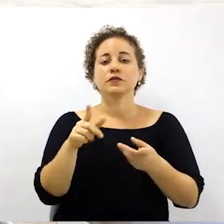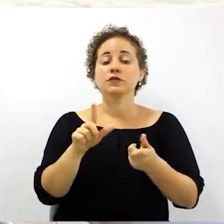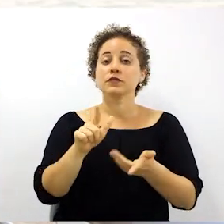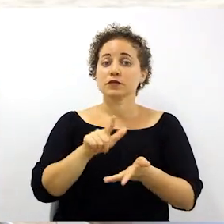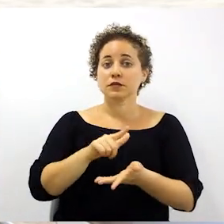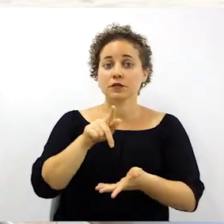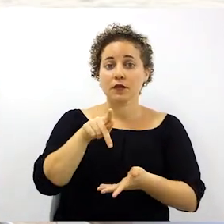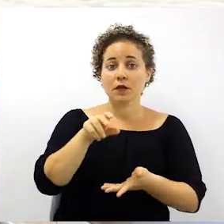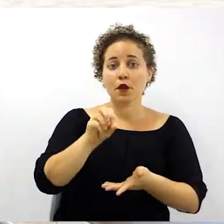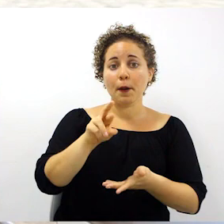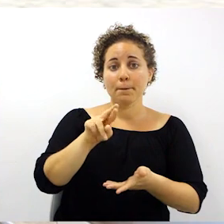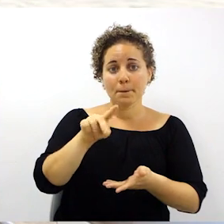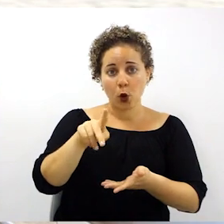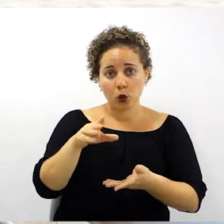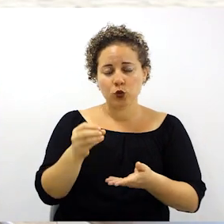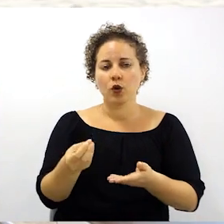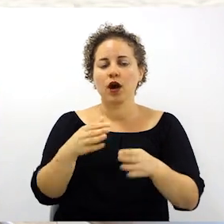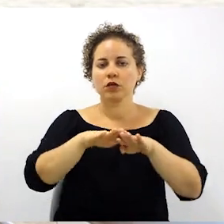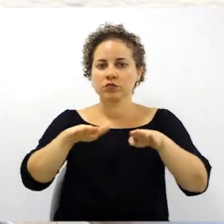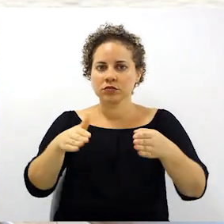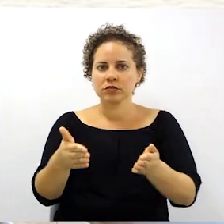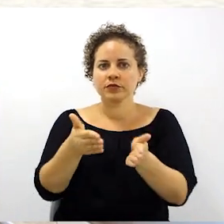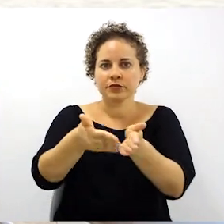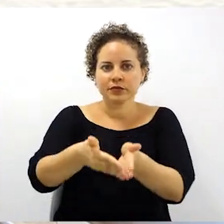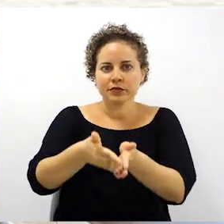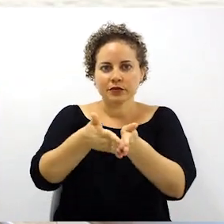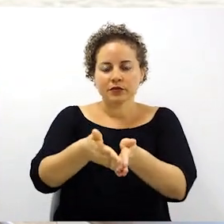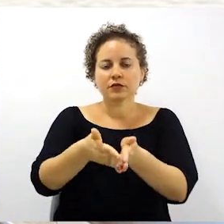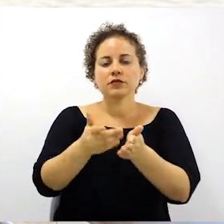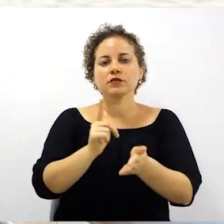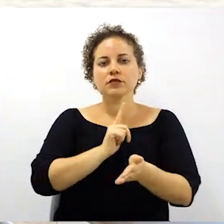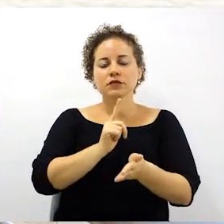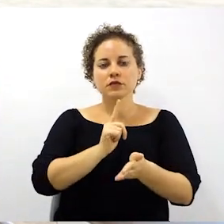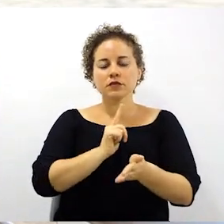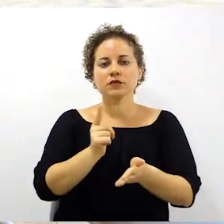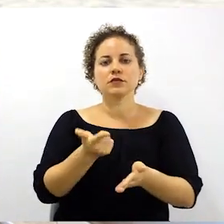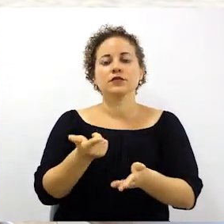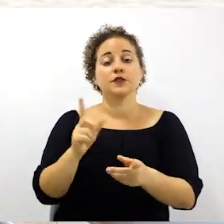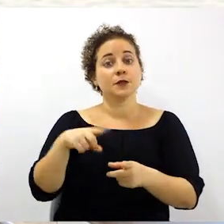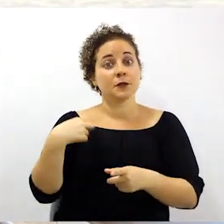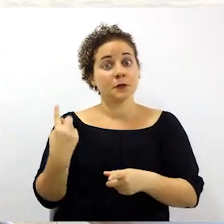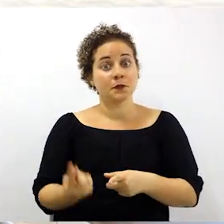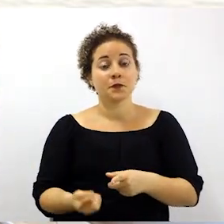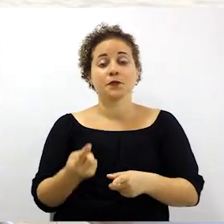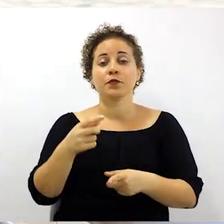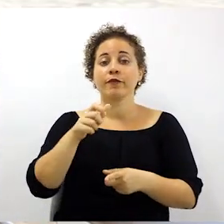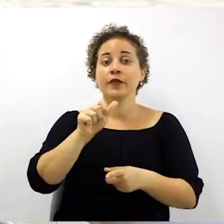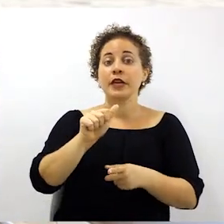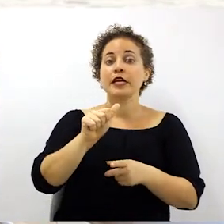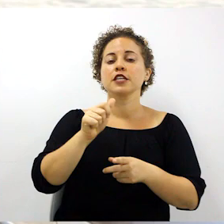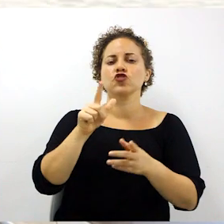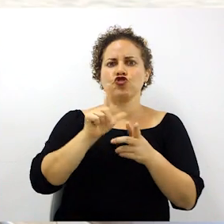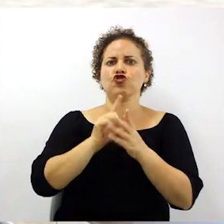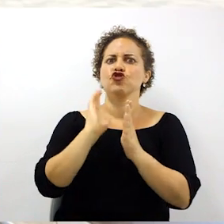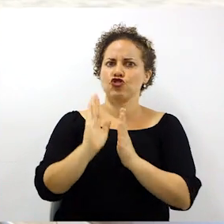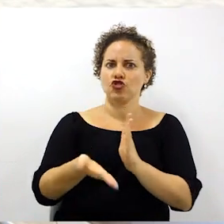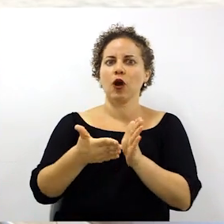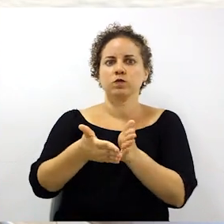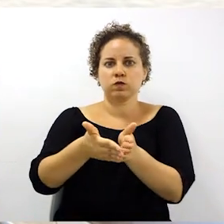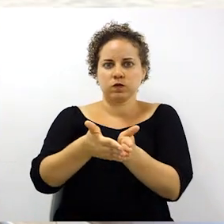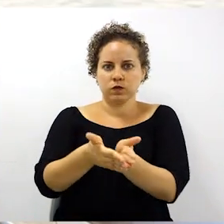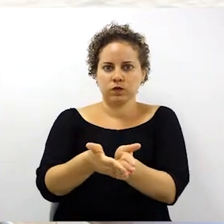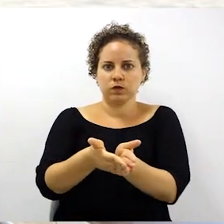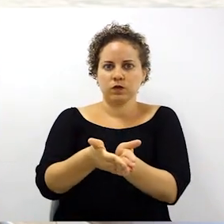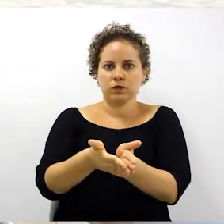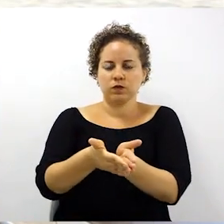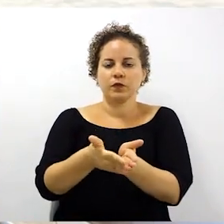é aquele que é realizado no porto, né? No porto organizado, depois que a embarcação já está atracada. E aí nós temos, por